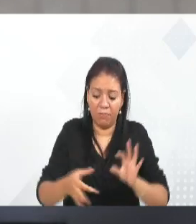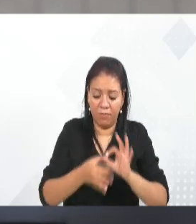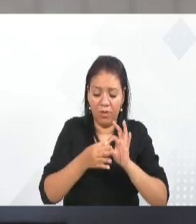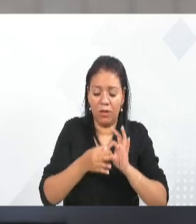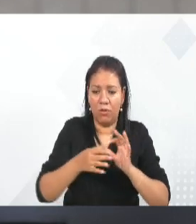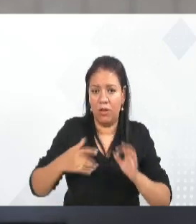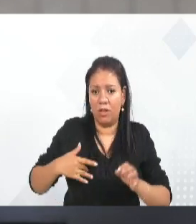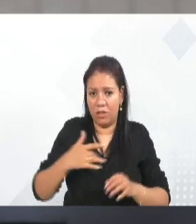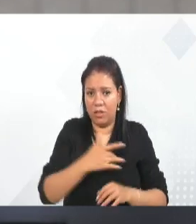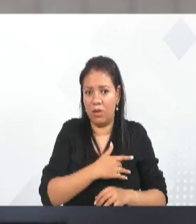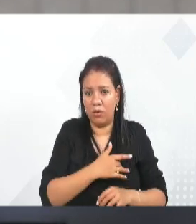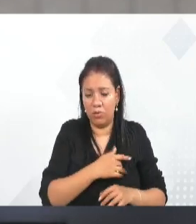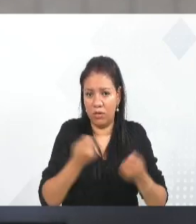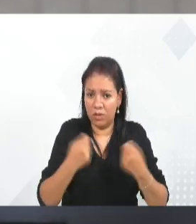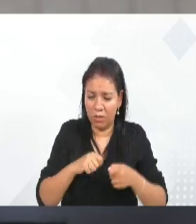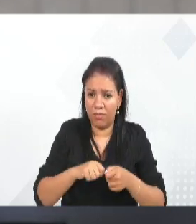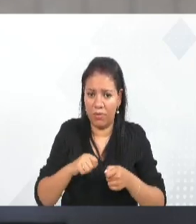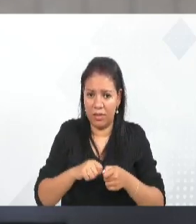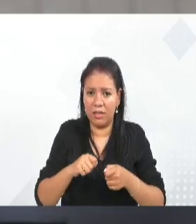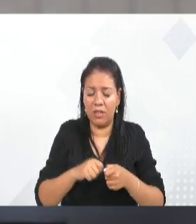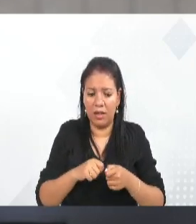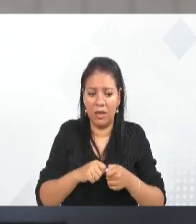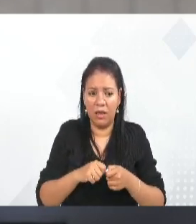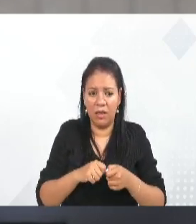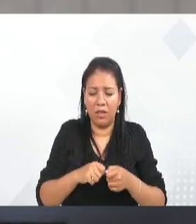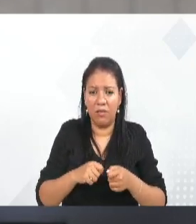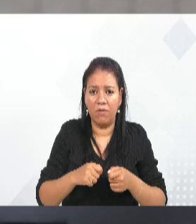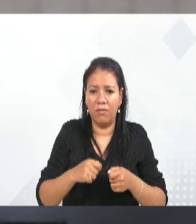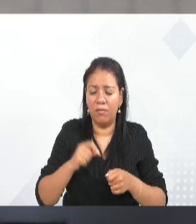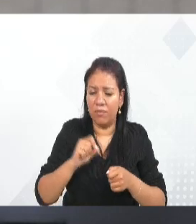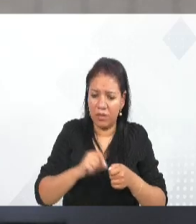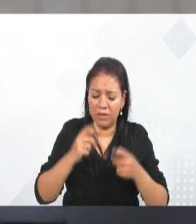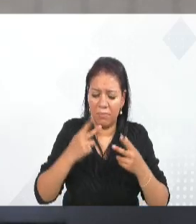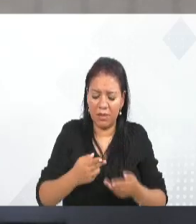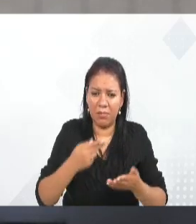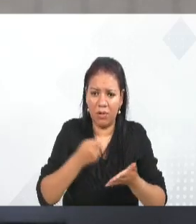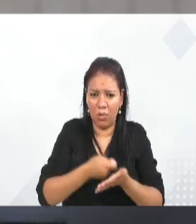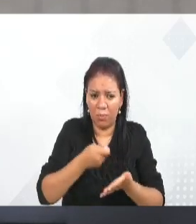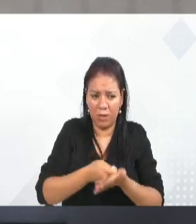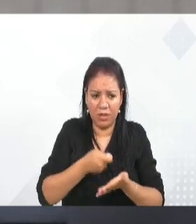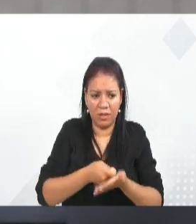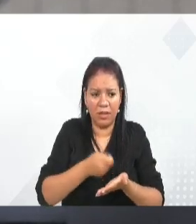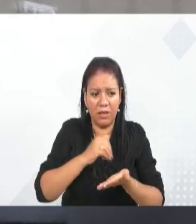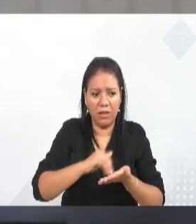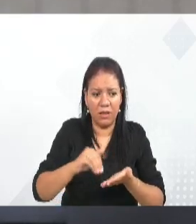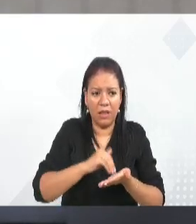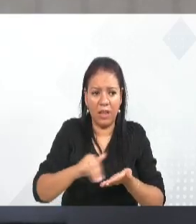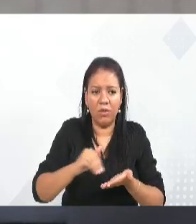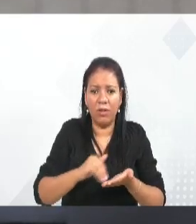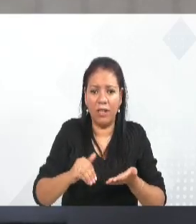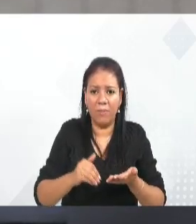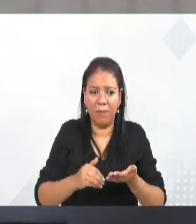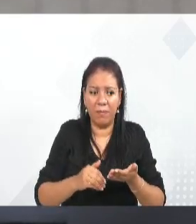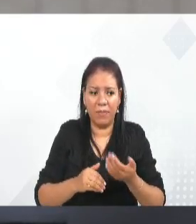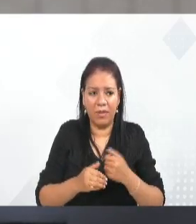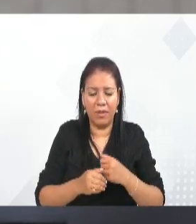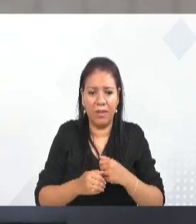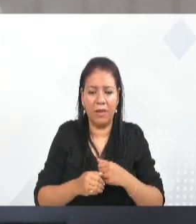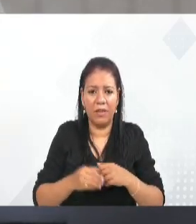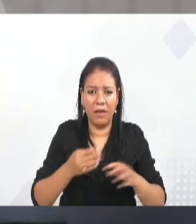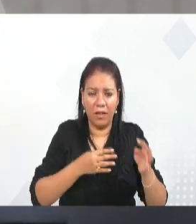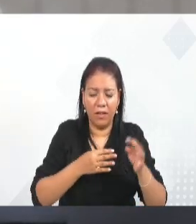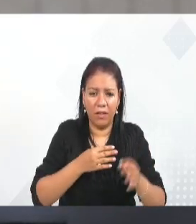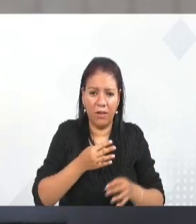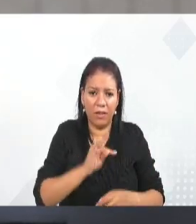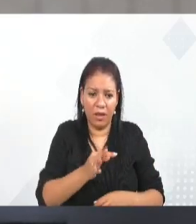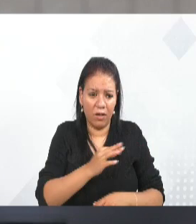com a área da saúde sempre que possível Fazendo a nossa encaminhamentos também fiz as mesmas cobranças ao secretário Lazar inclusive Talvez um